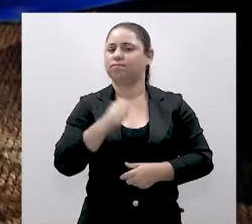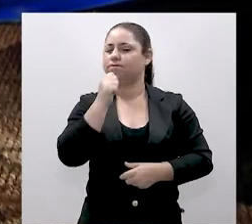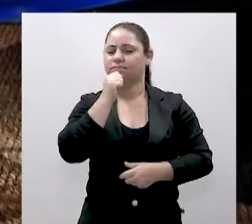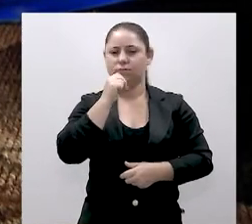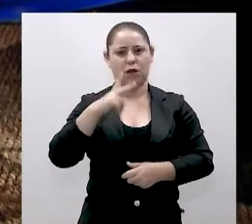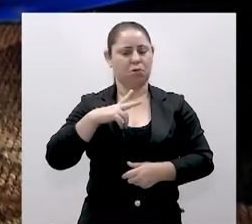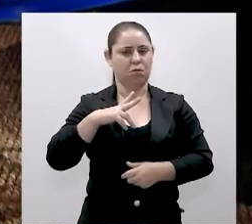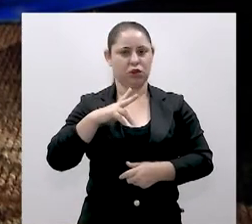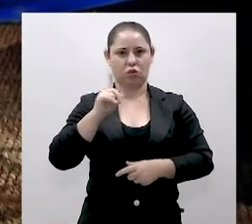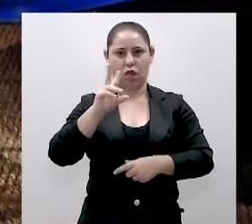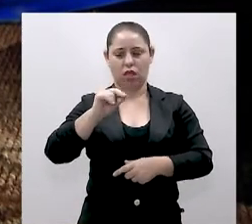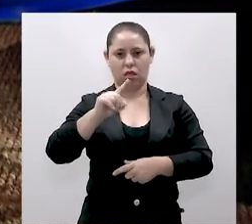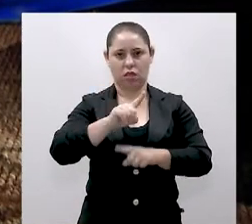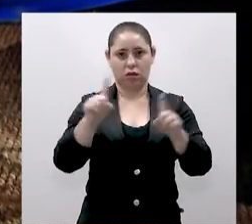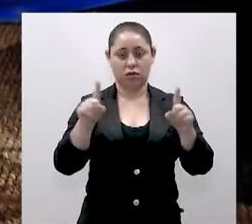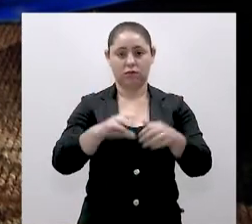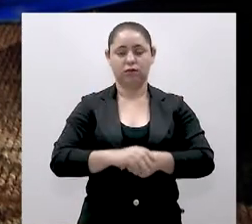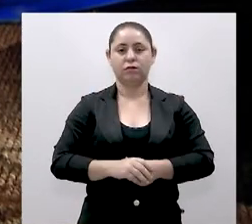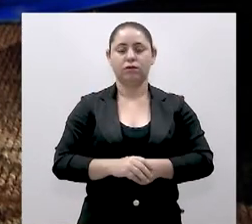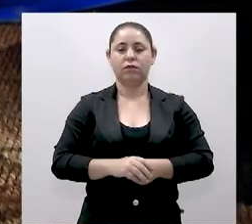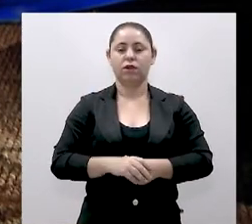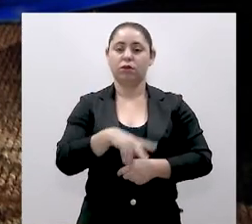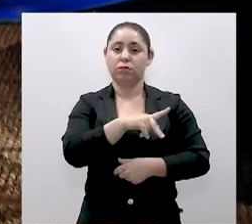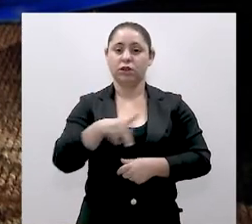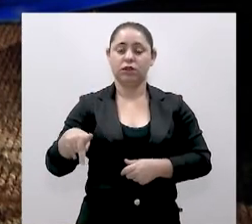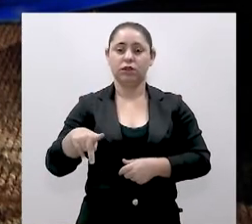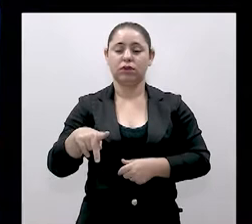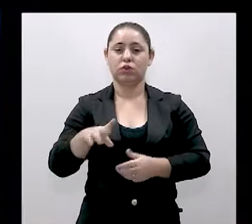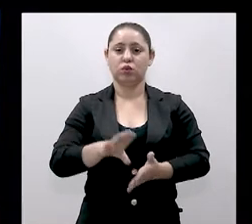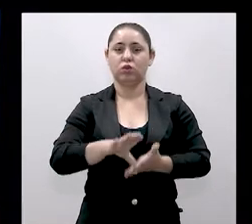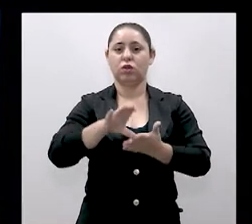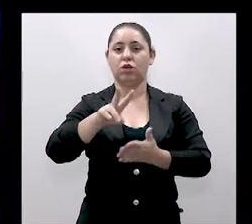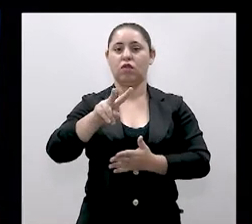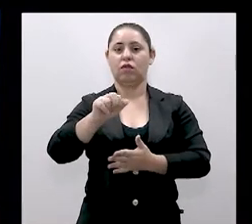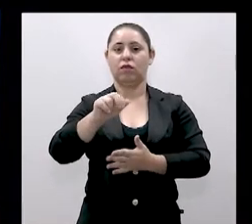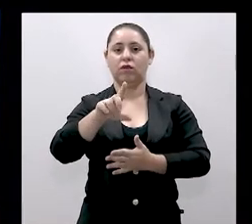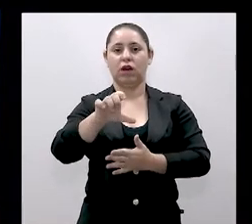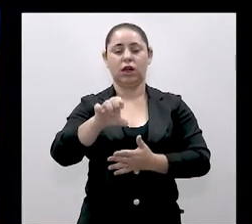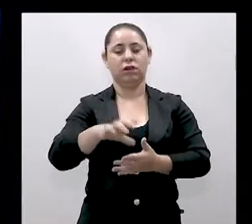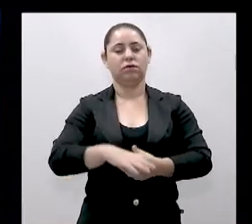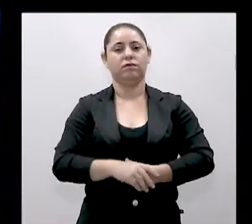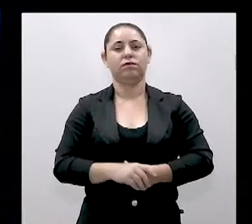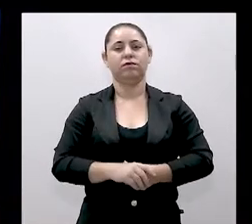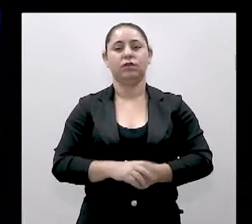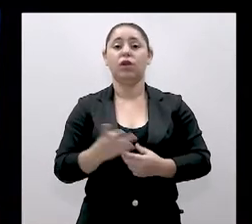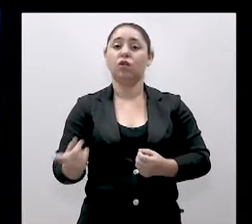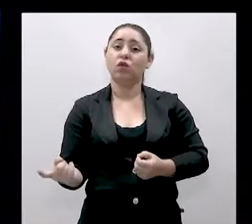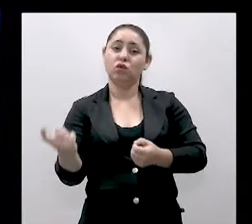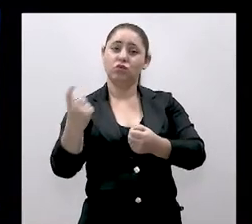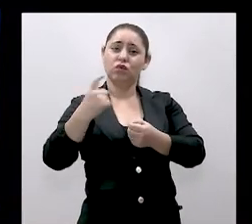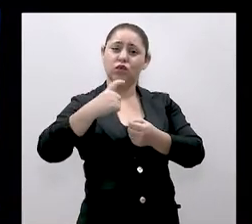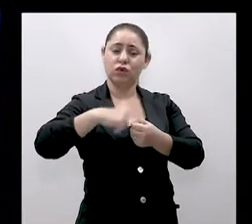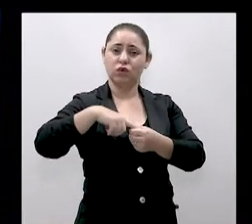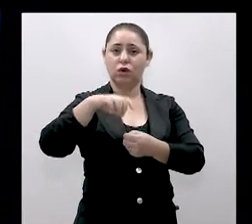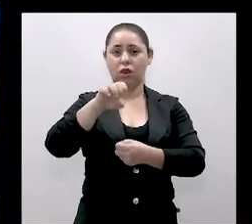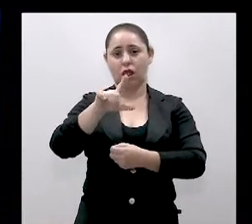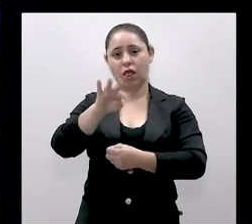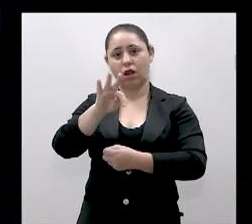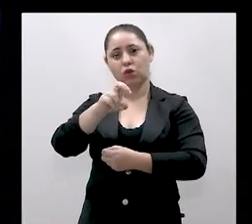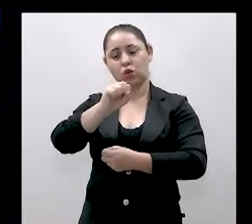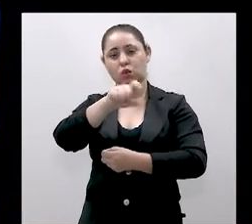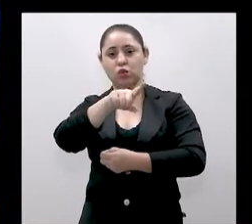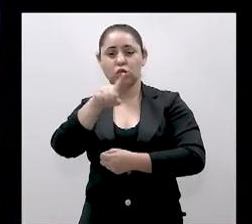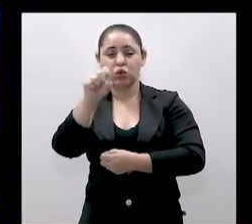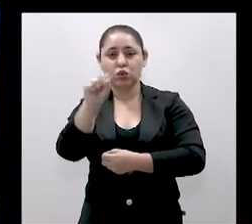não pelo WhatsApp ainda não eu fui presidente do conselho da Vale E aí Voltei Voltei pra